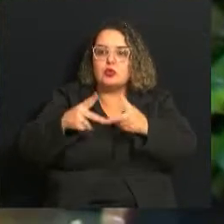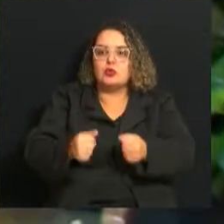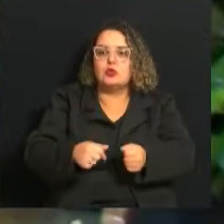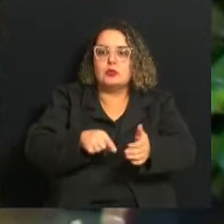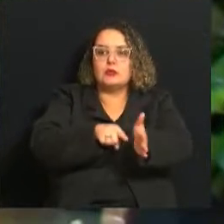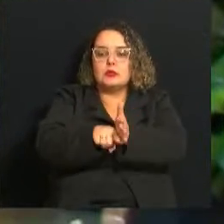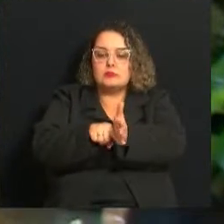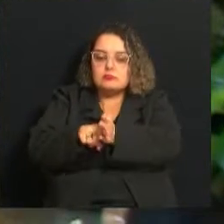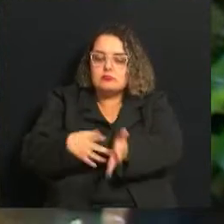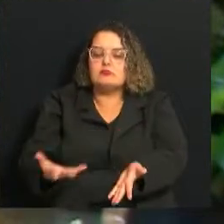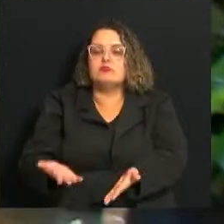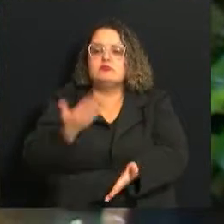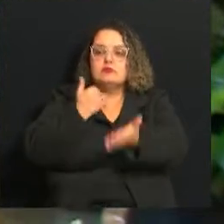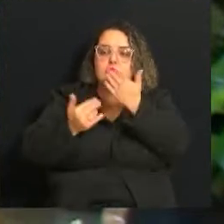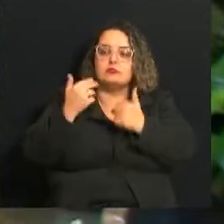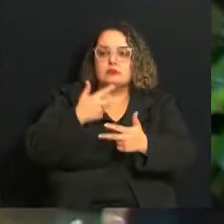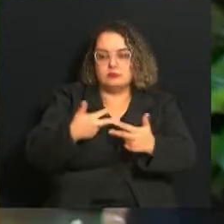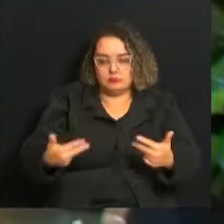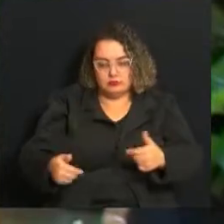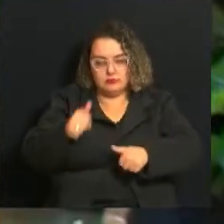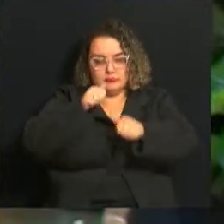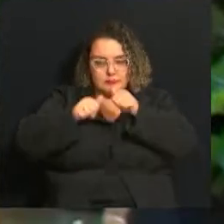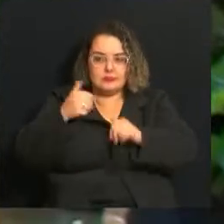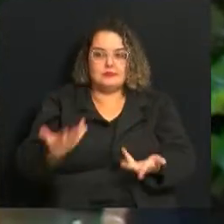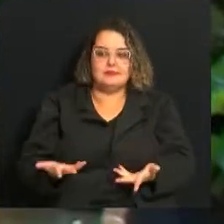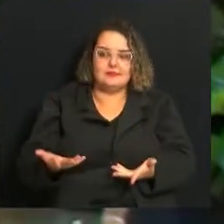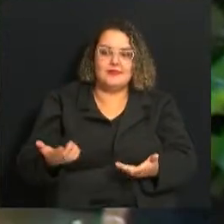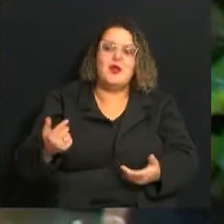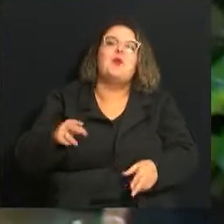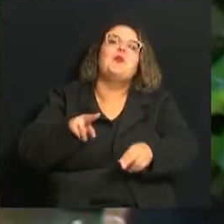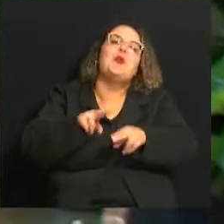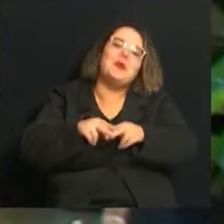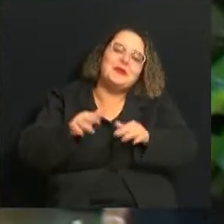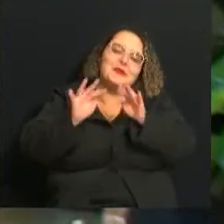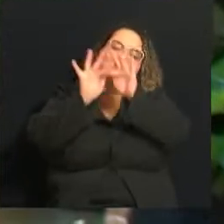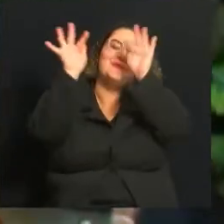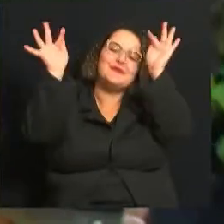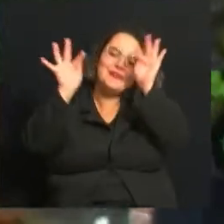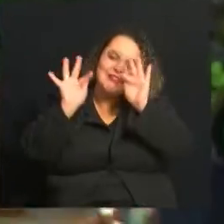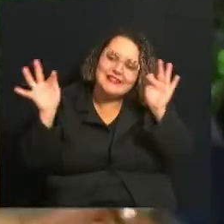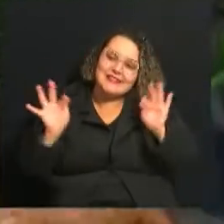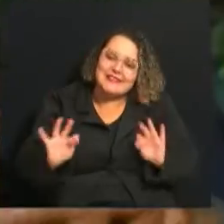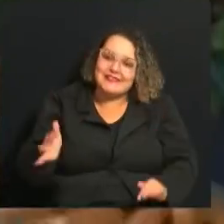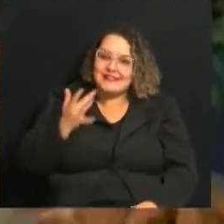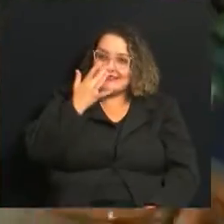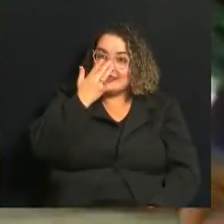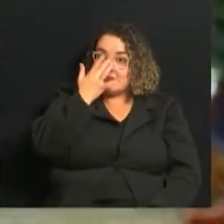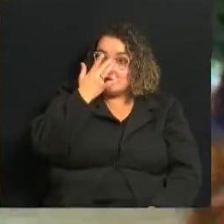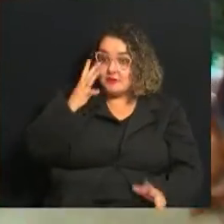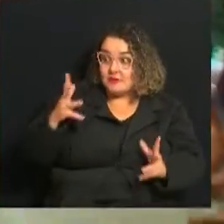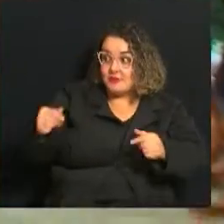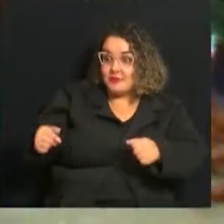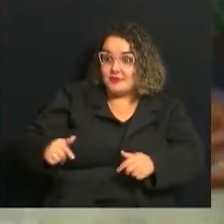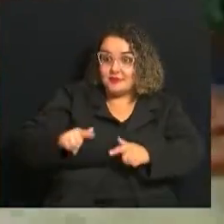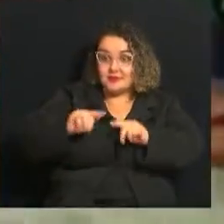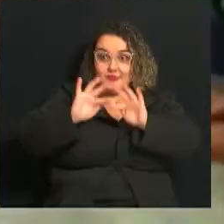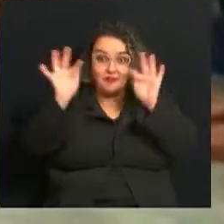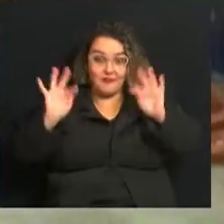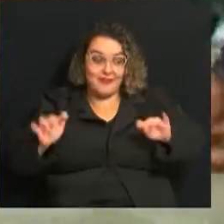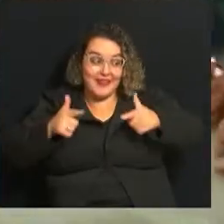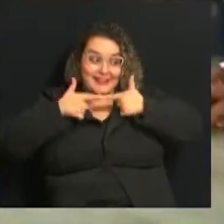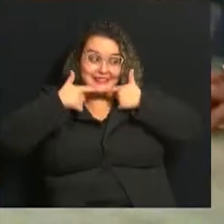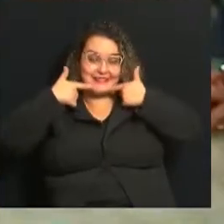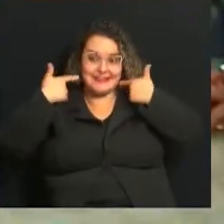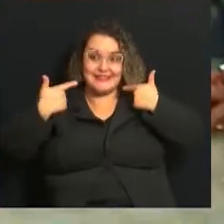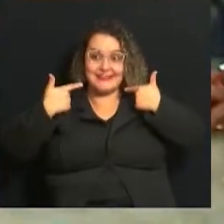bebidas e de alimentos. Por isso, estamos realmente felizes com todo esse trabalho. Eu estou vendo todo mundo feliz aqui, a galera toda aqui